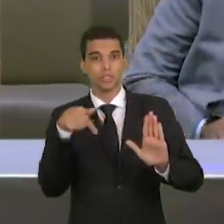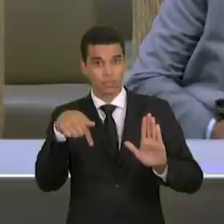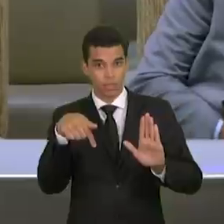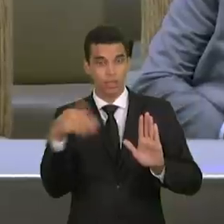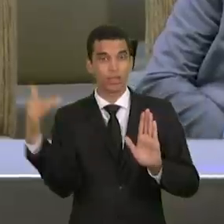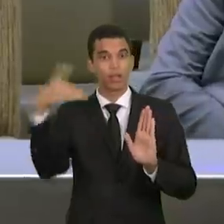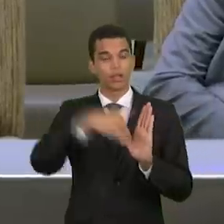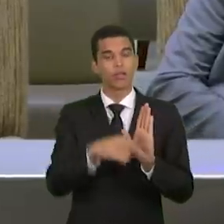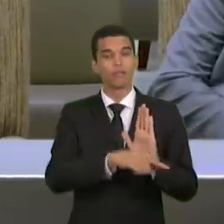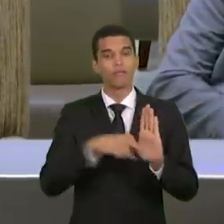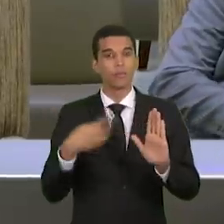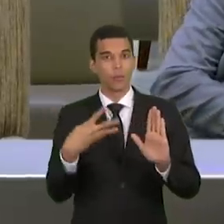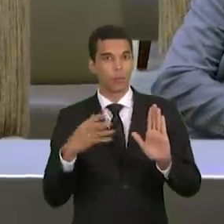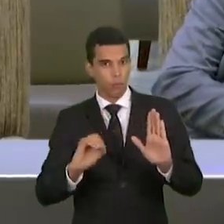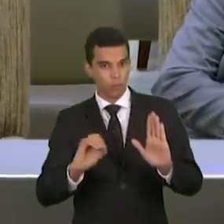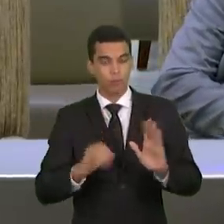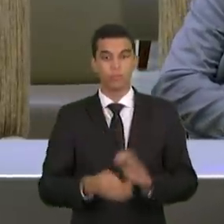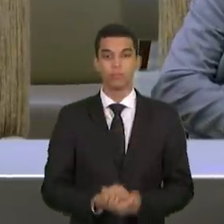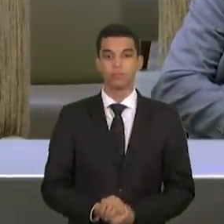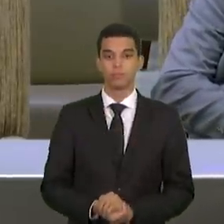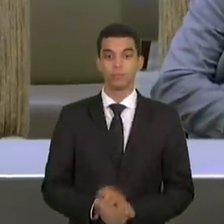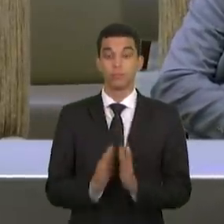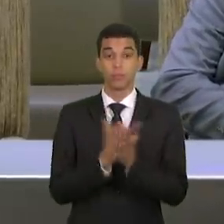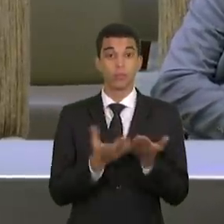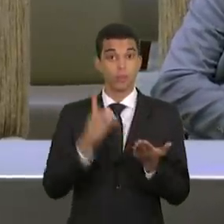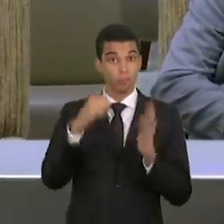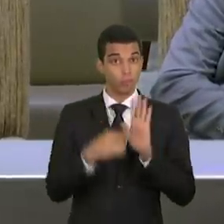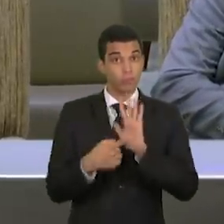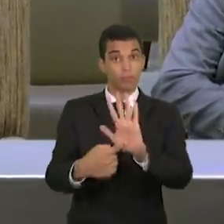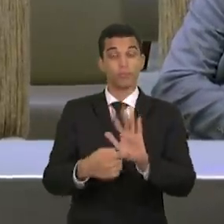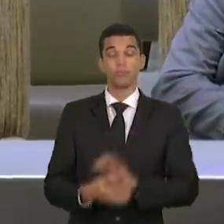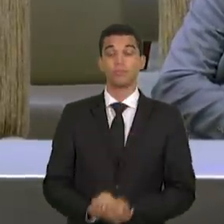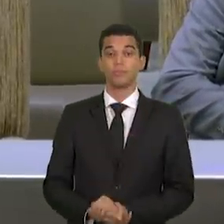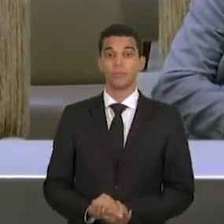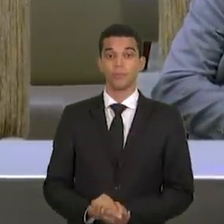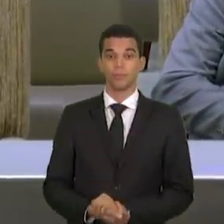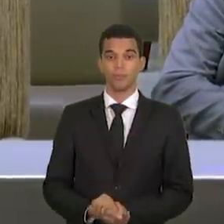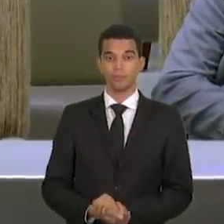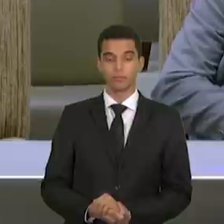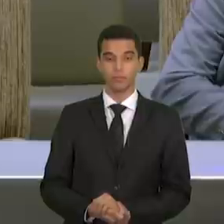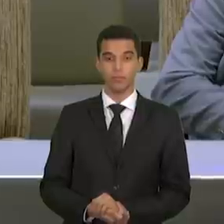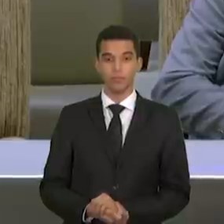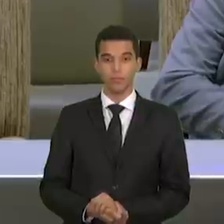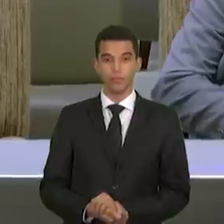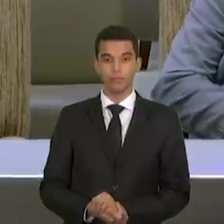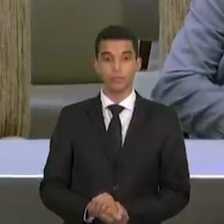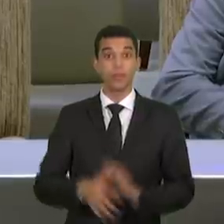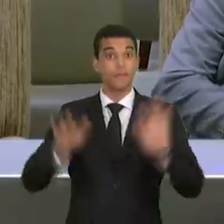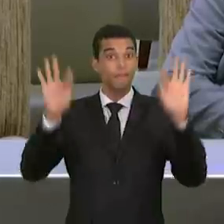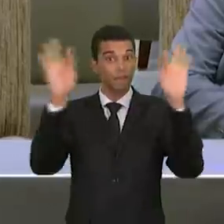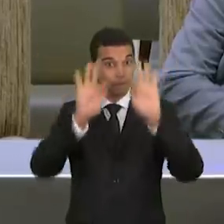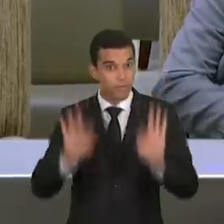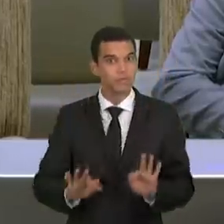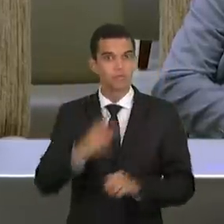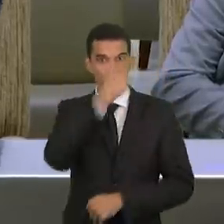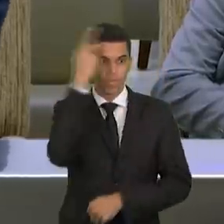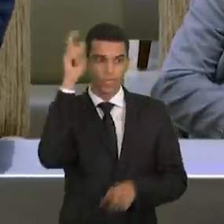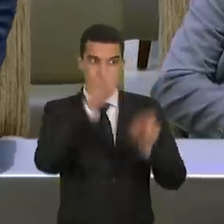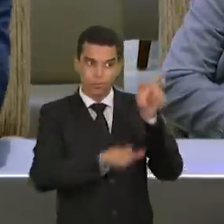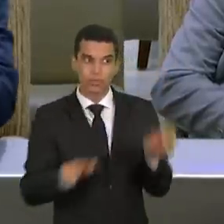ao 40. E aí a palavra diz: bem-aventurados os servos